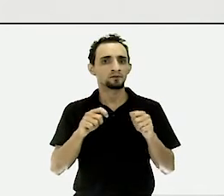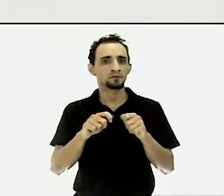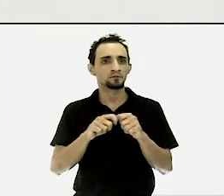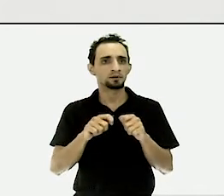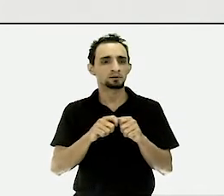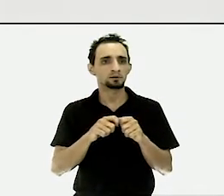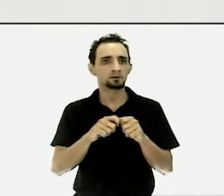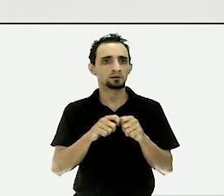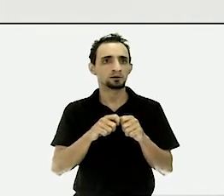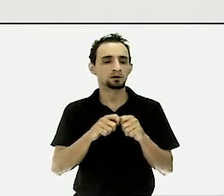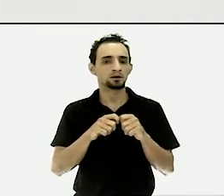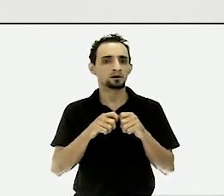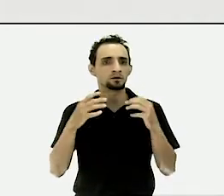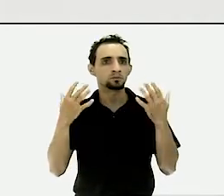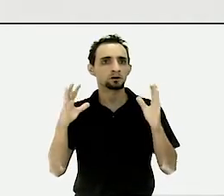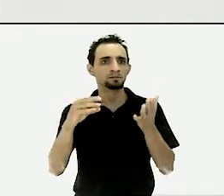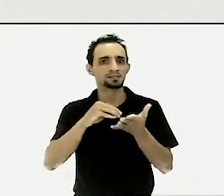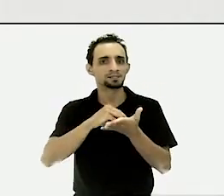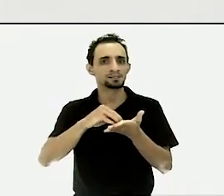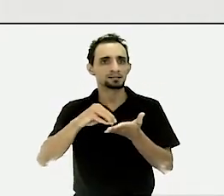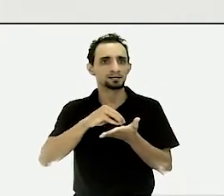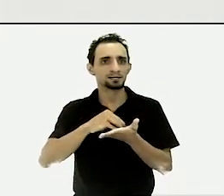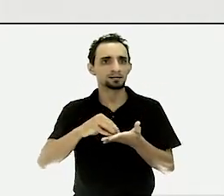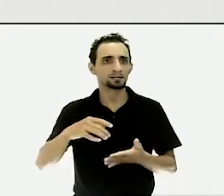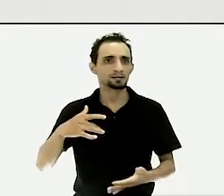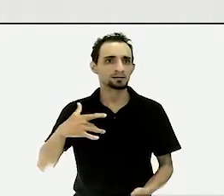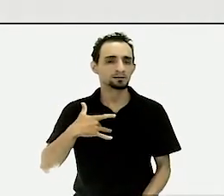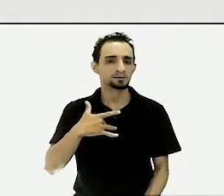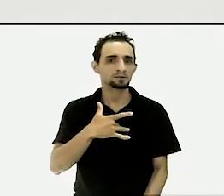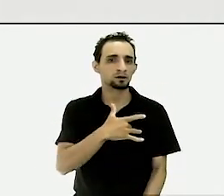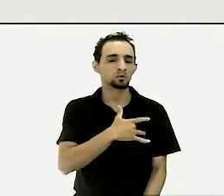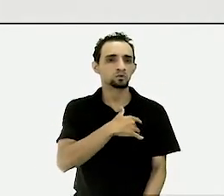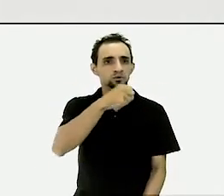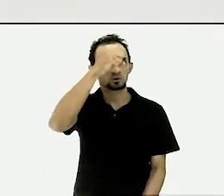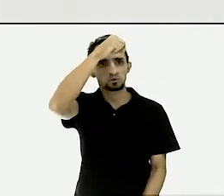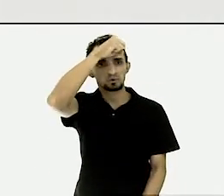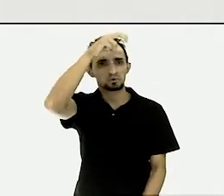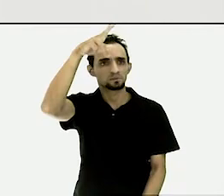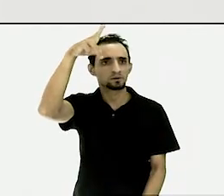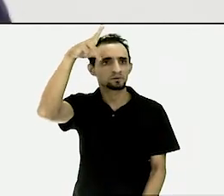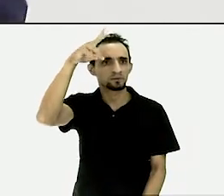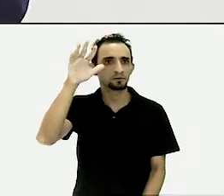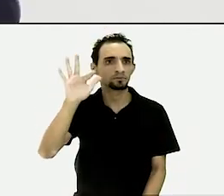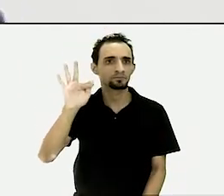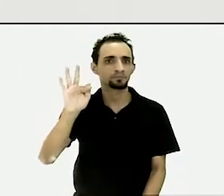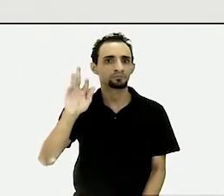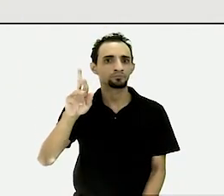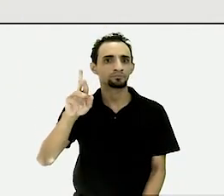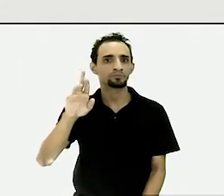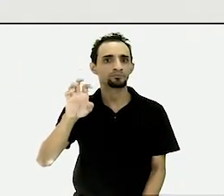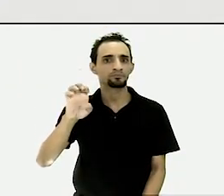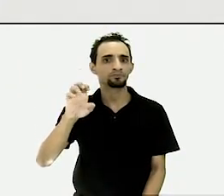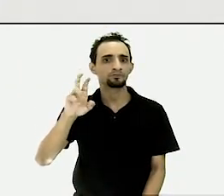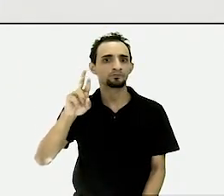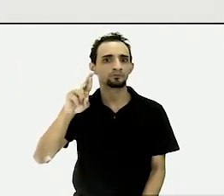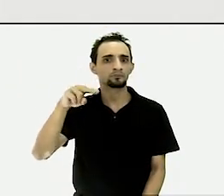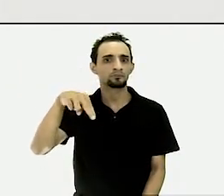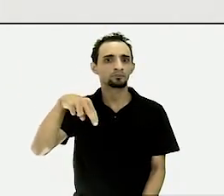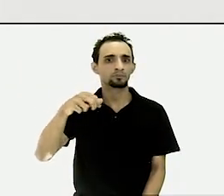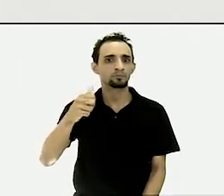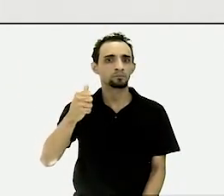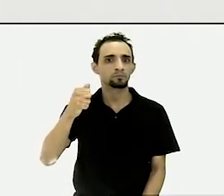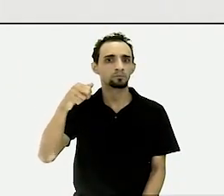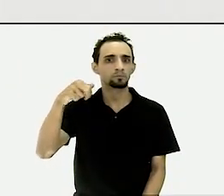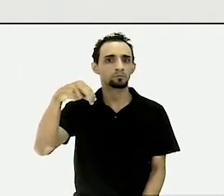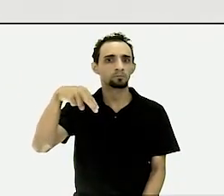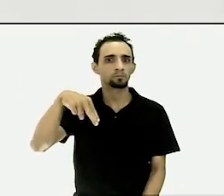dentro do prédio da UPA. Lembro que o doutor João Brusco, que me substituiu na secretaria, falou assim, olha, só para isso aqui, seu hospital, só